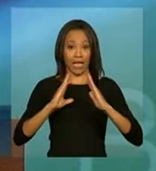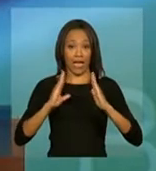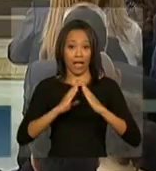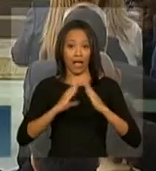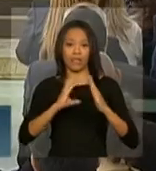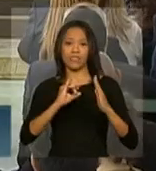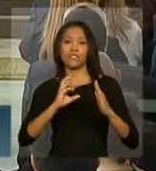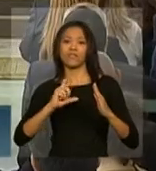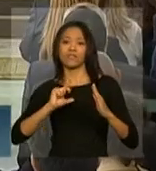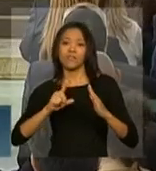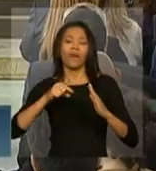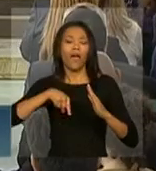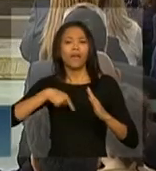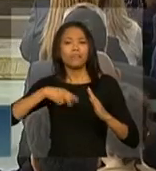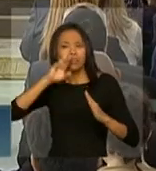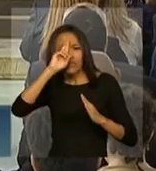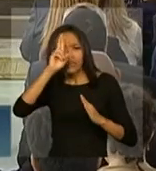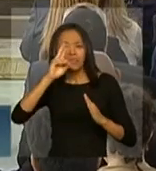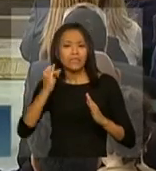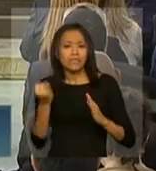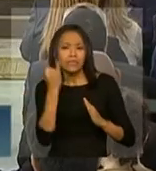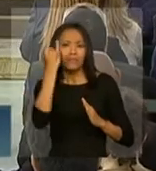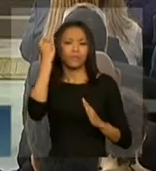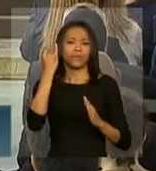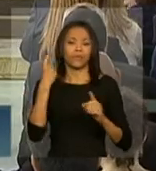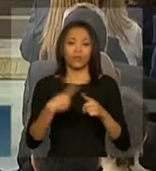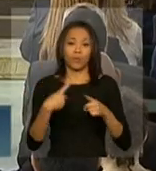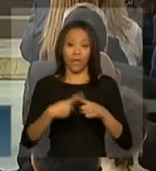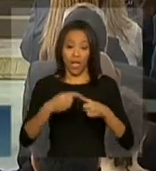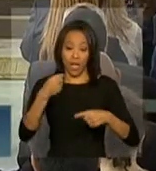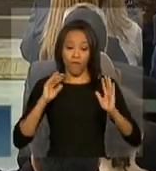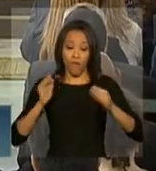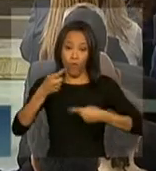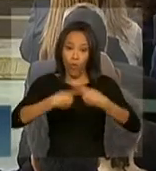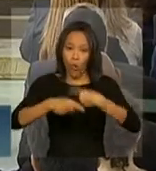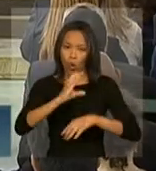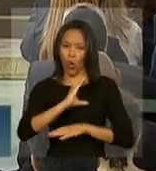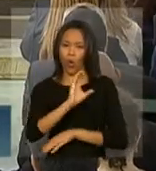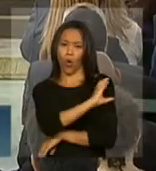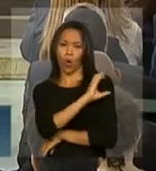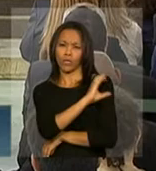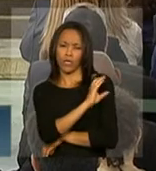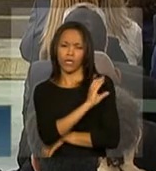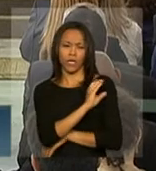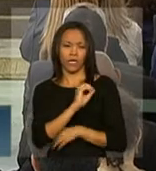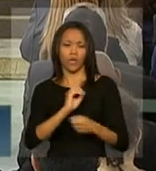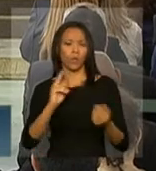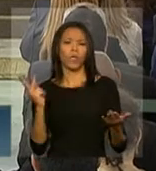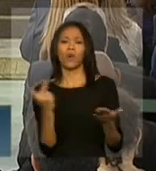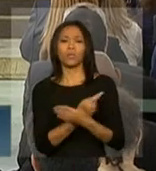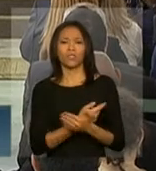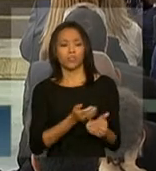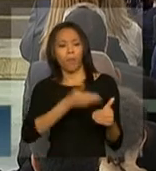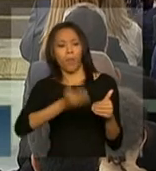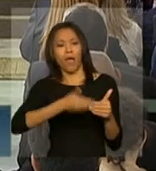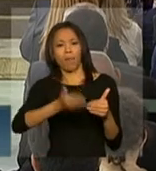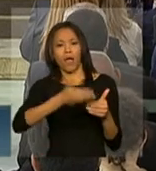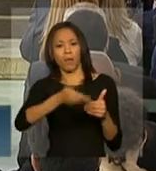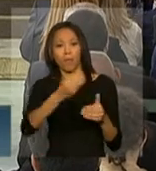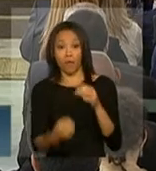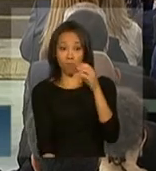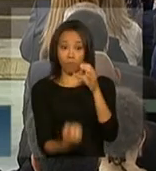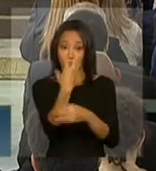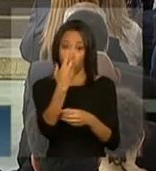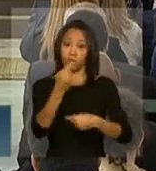presidência, exerce funções críticas de centro de governo, coordenando o processo de formulação, implantação e avaliação de